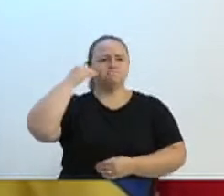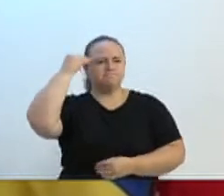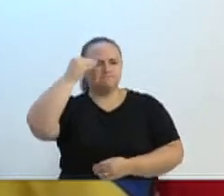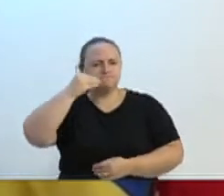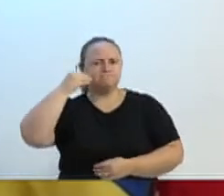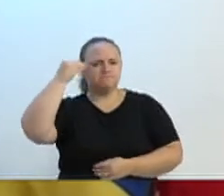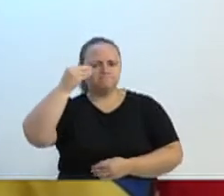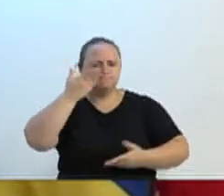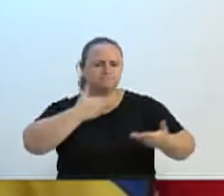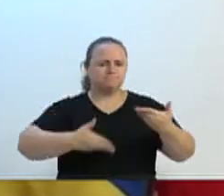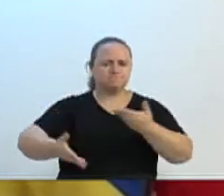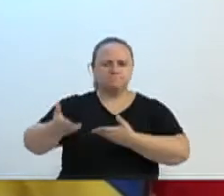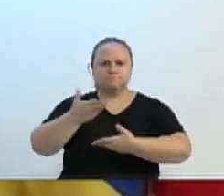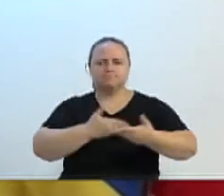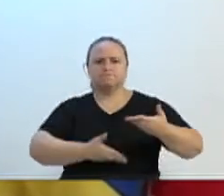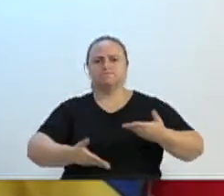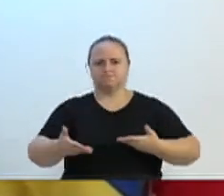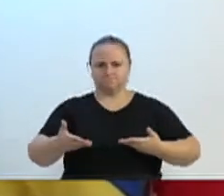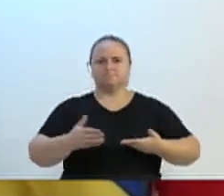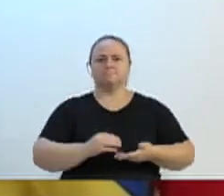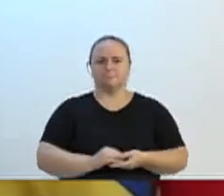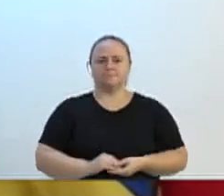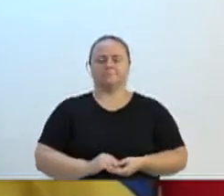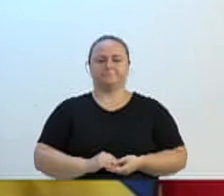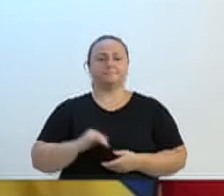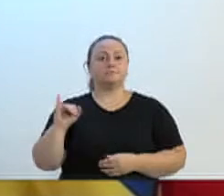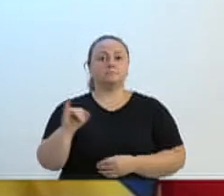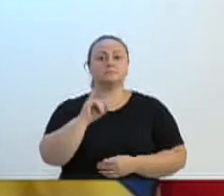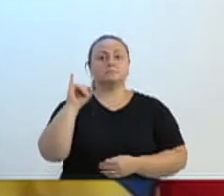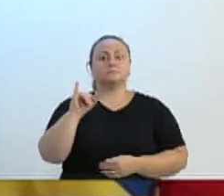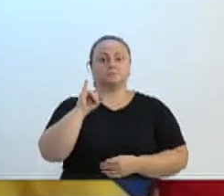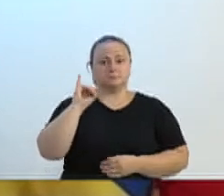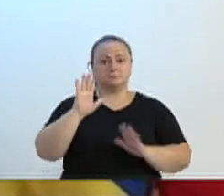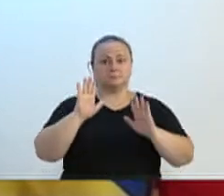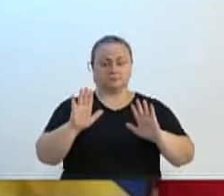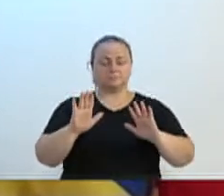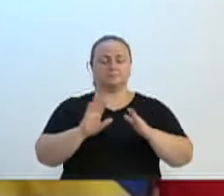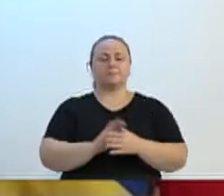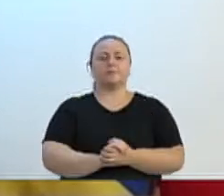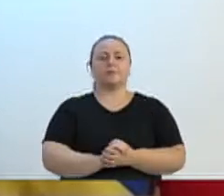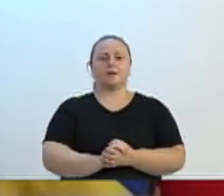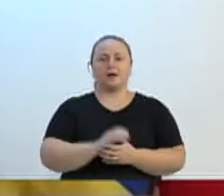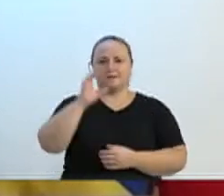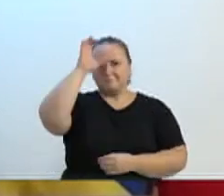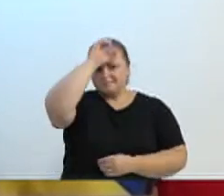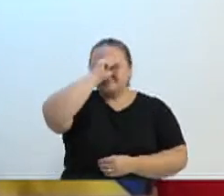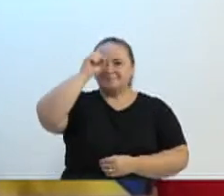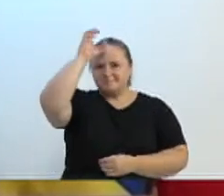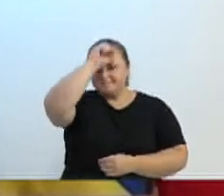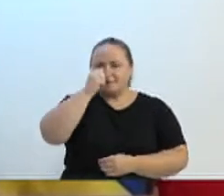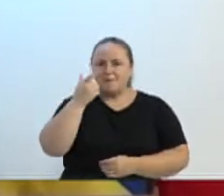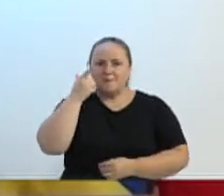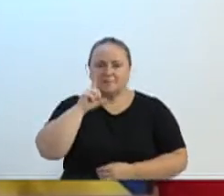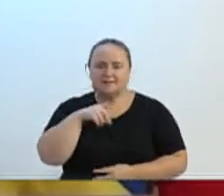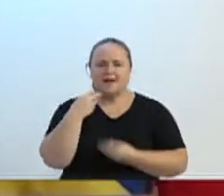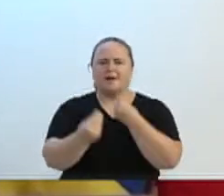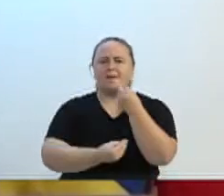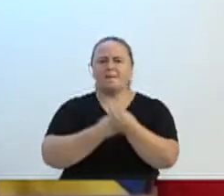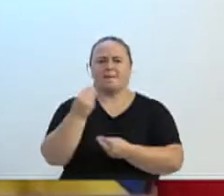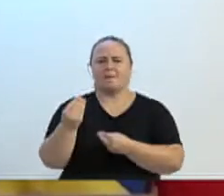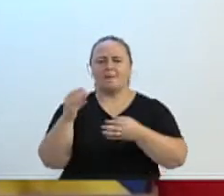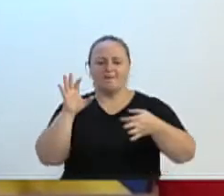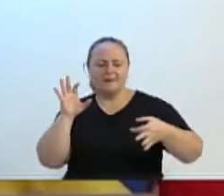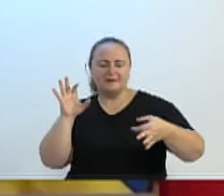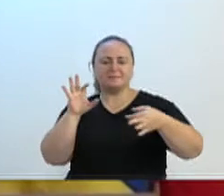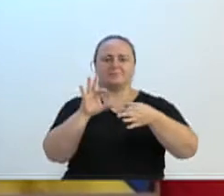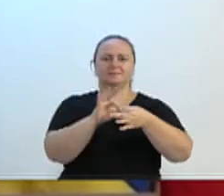seus pares. É importante destacar que a aprendizagem acontece a partir dos vínculos que a criança cria